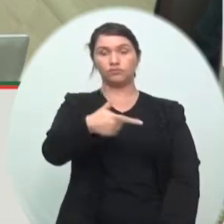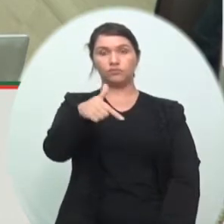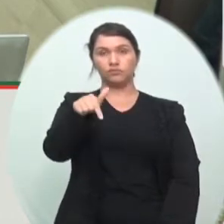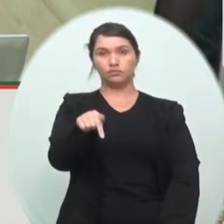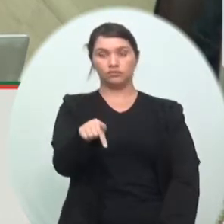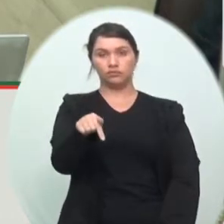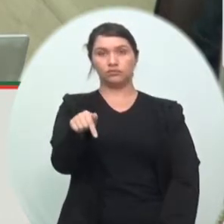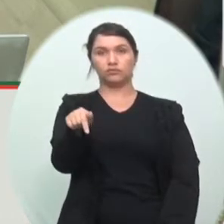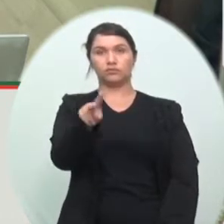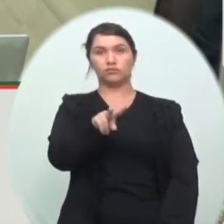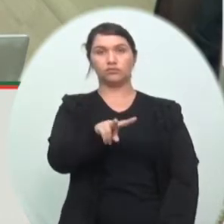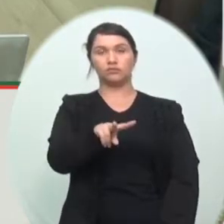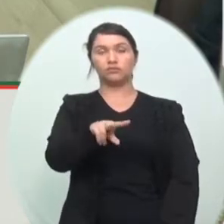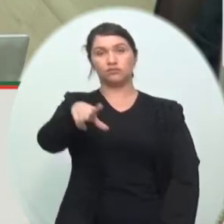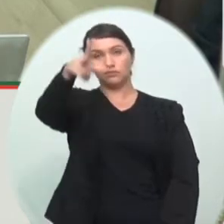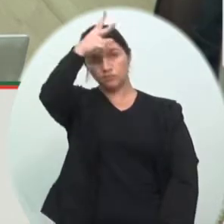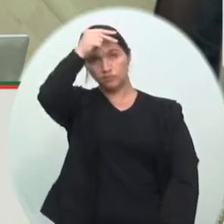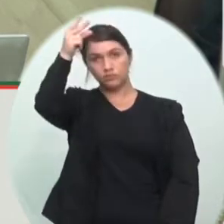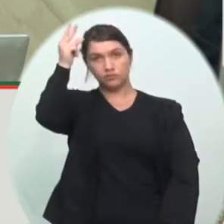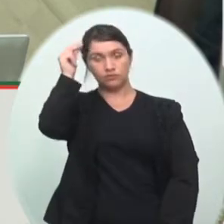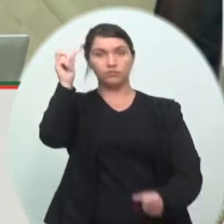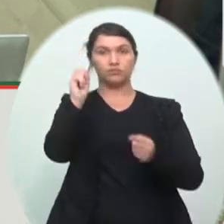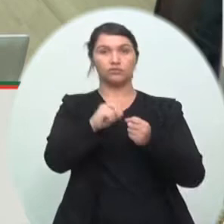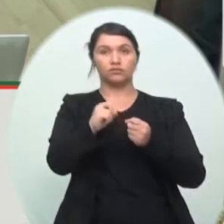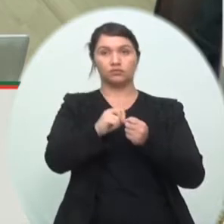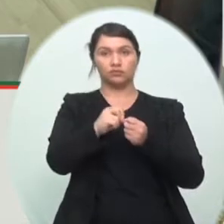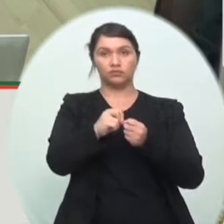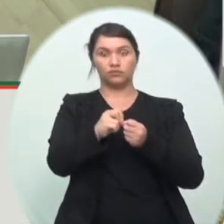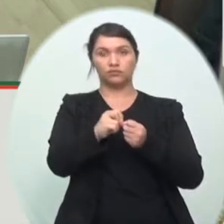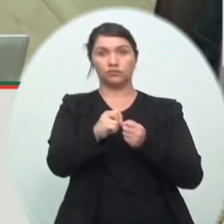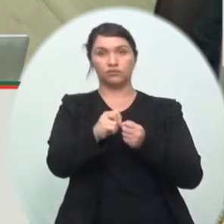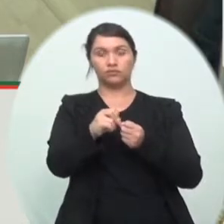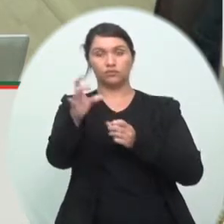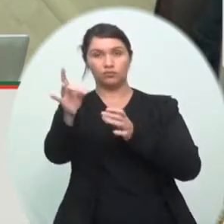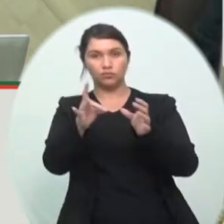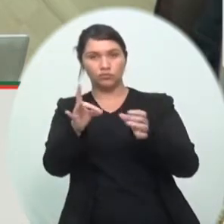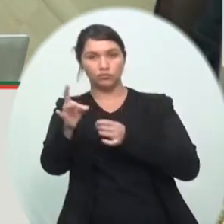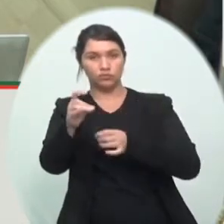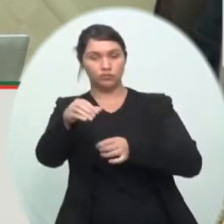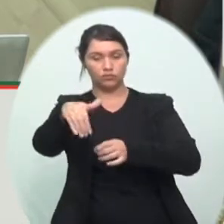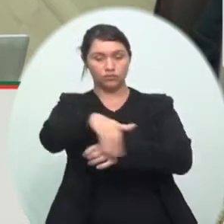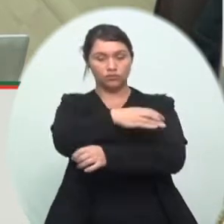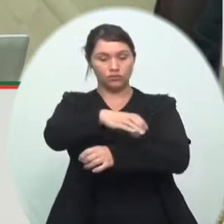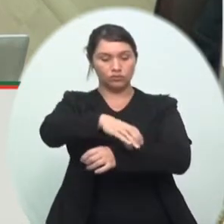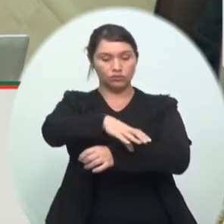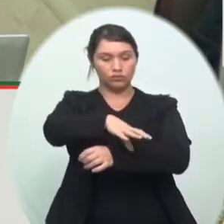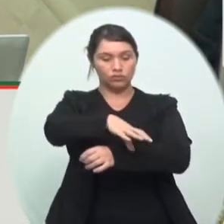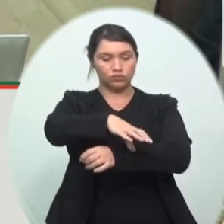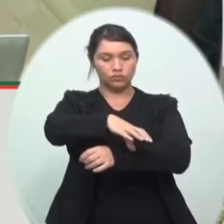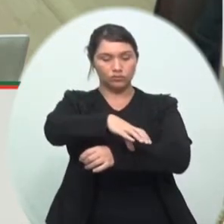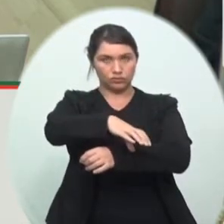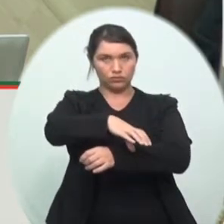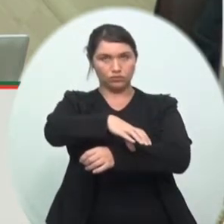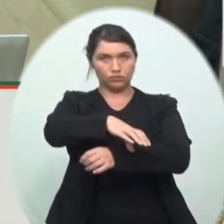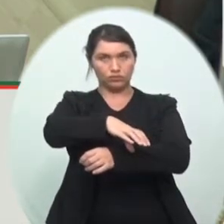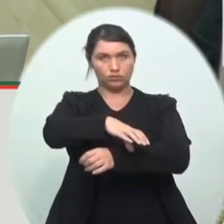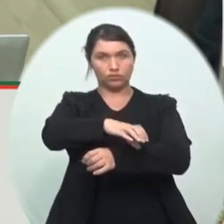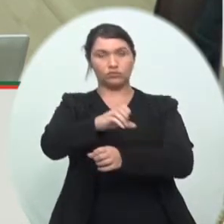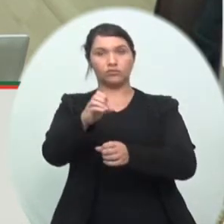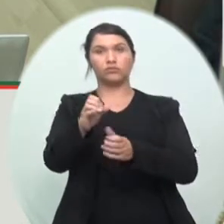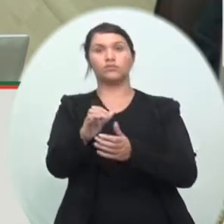02718, encaminhado pelo Prefeito Municipal, que corrige a largura viária das áreas que especifica e dá